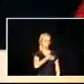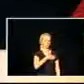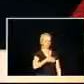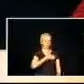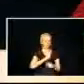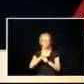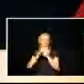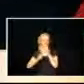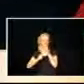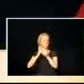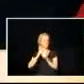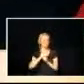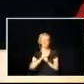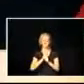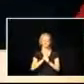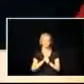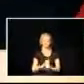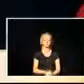mas um compromisso de